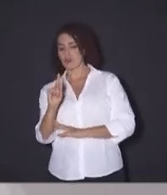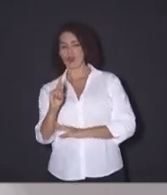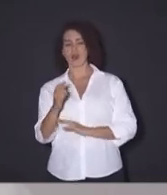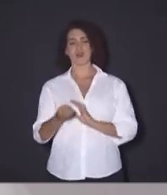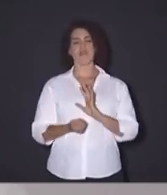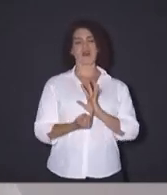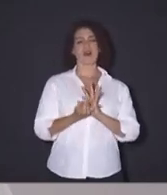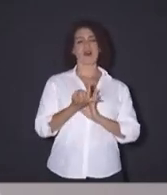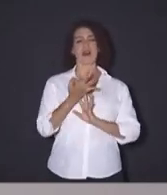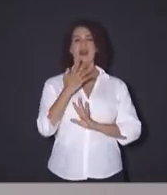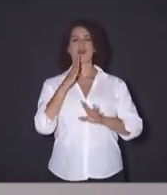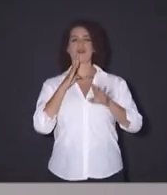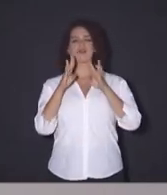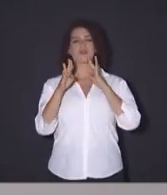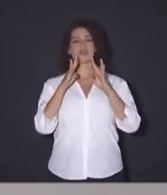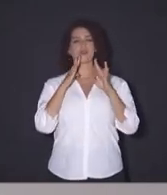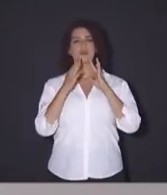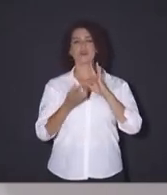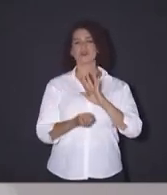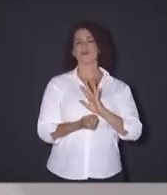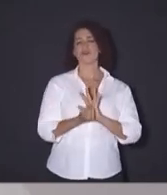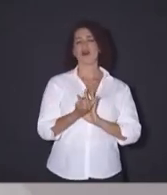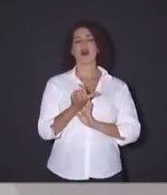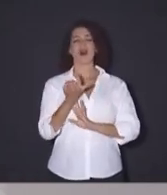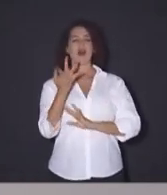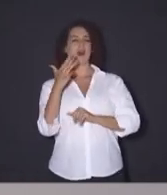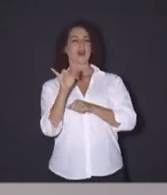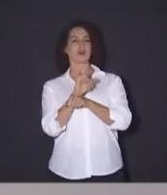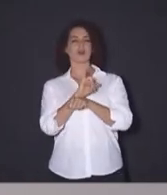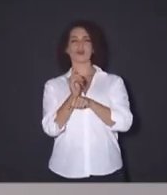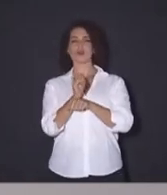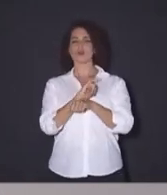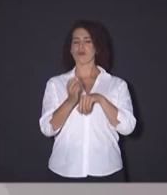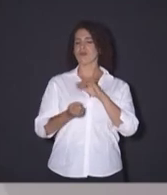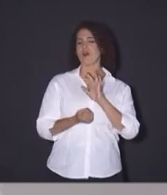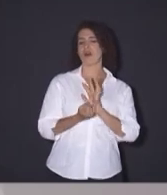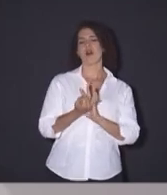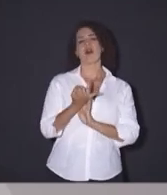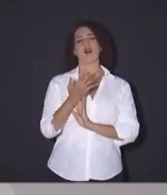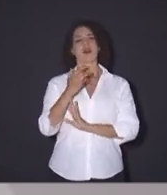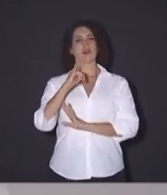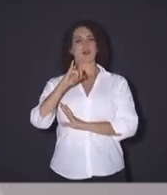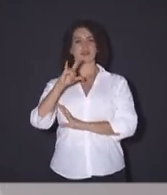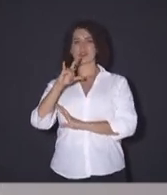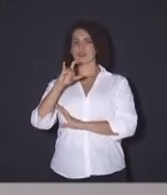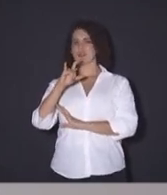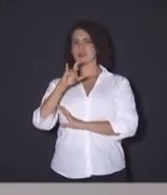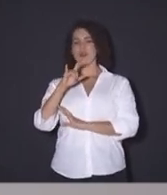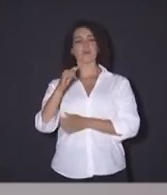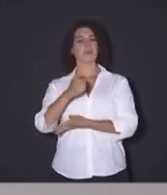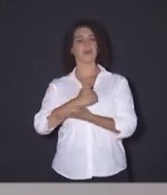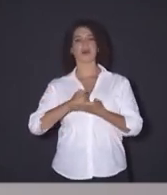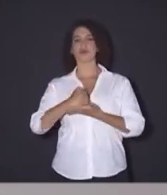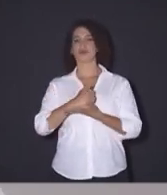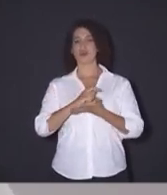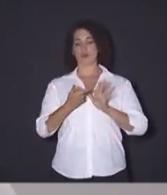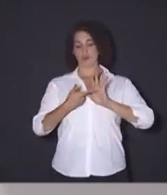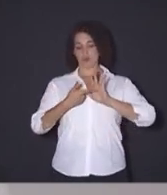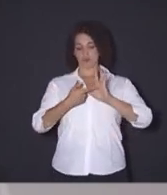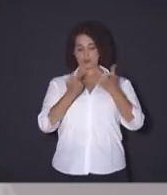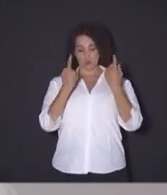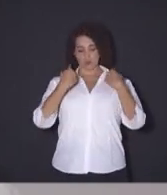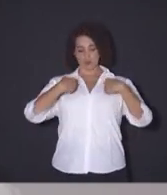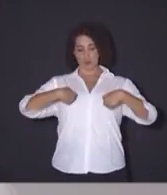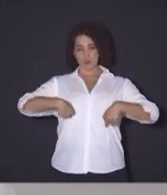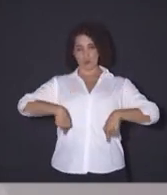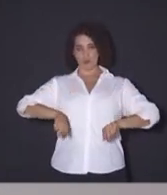e agora de perfis no youtube até mesmo no instagram que se baseia não elevar o corpo negro e